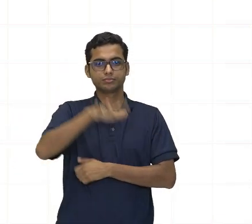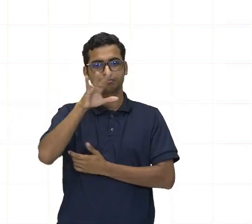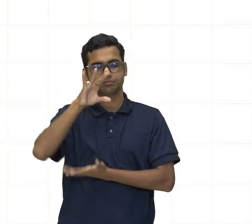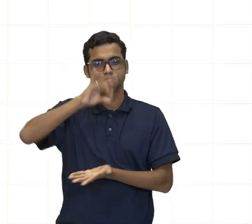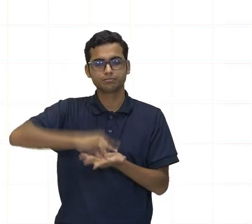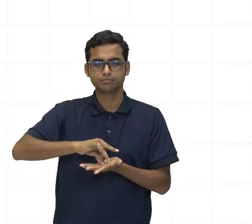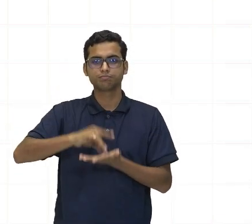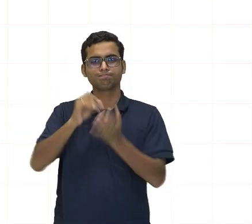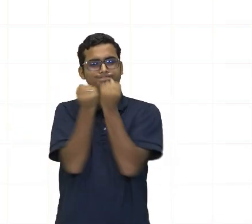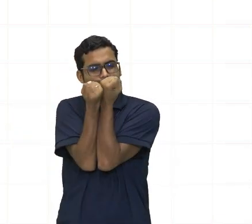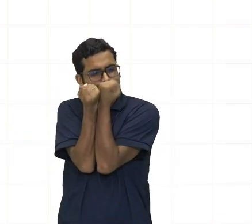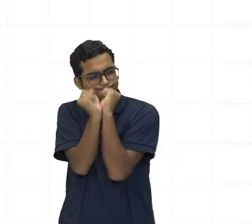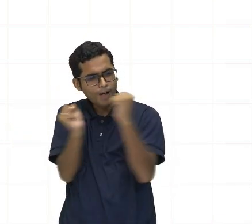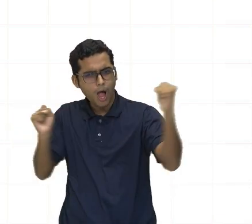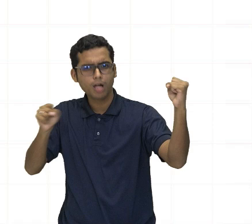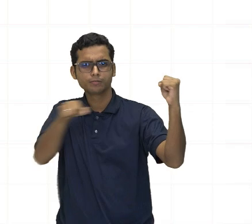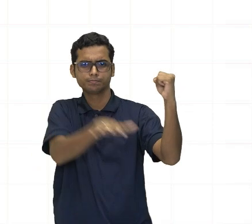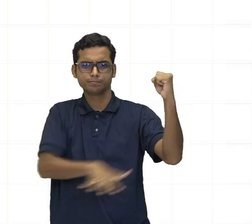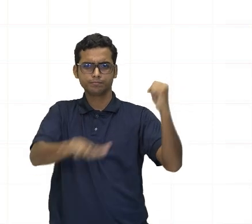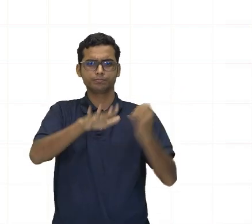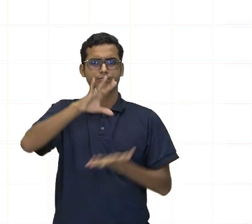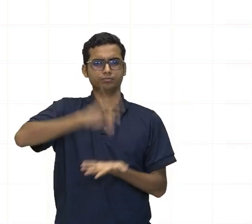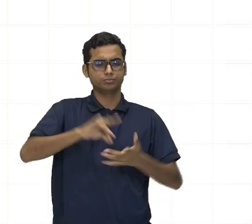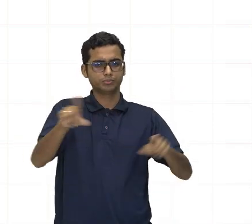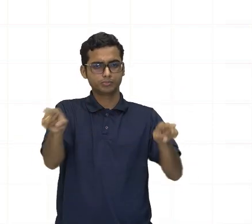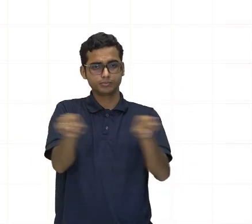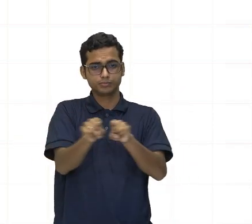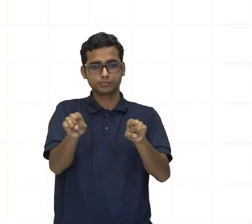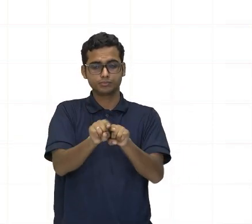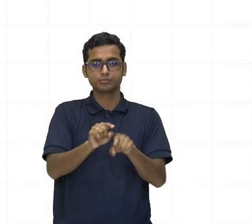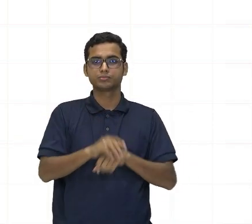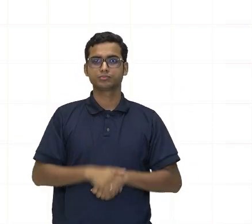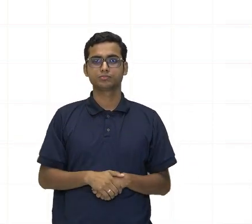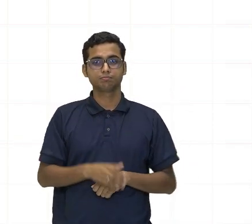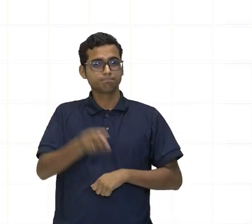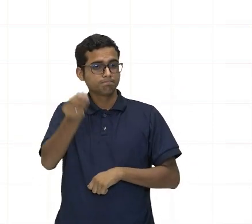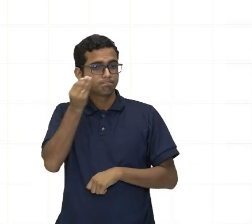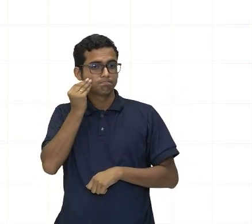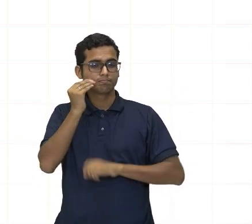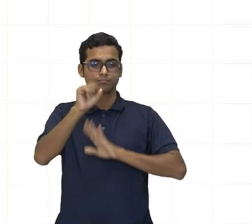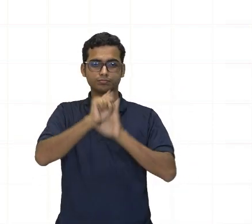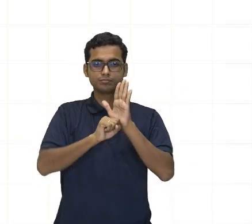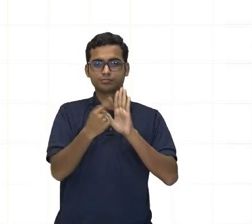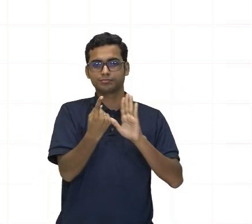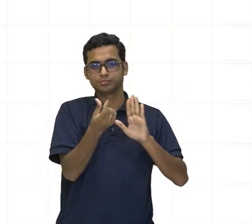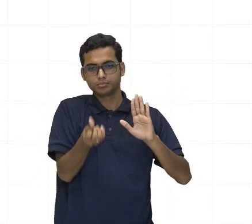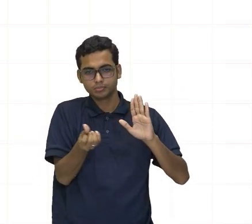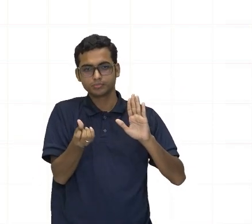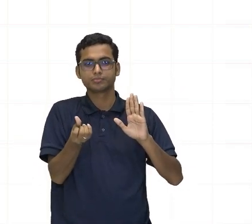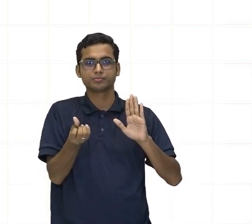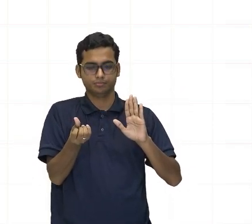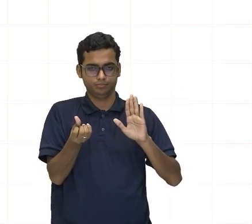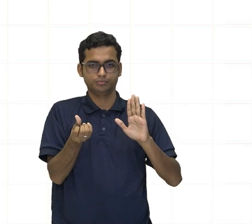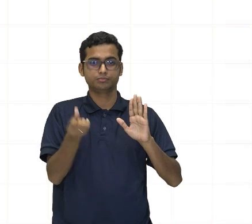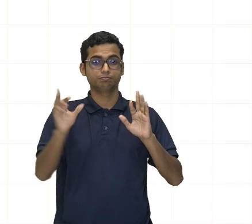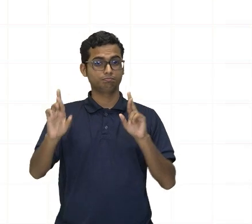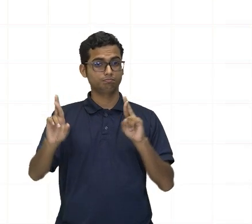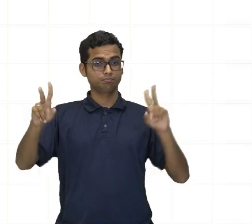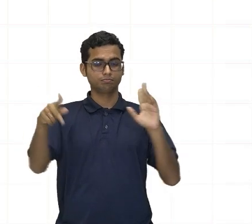dessa vasta região. E a gente vai observar que, a partir do século XVI,